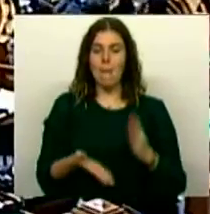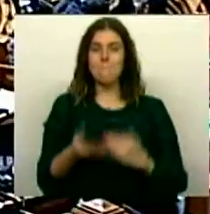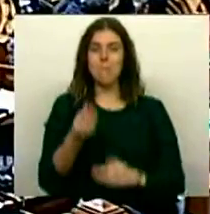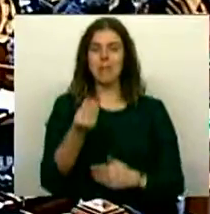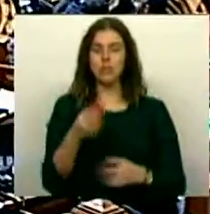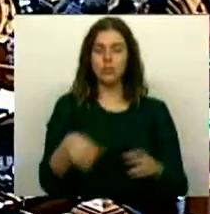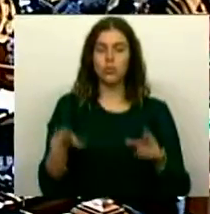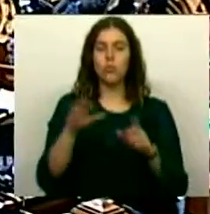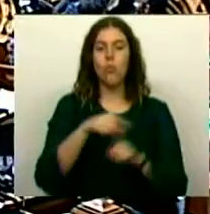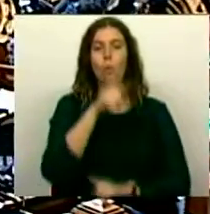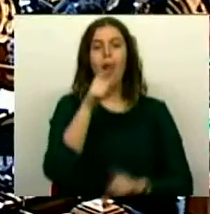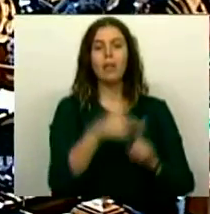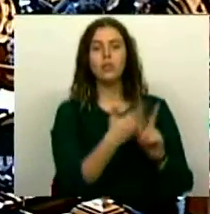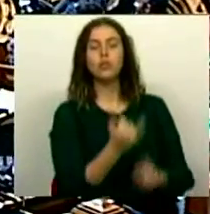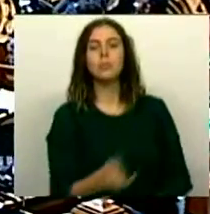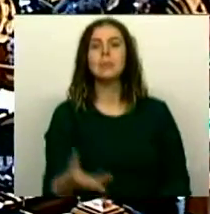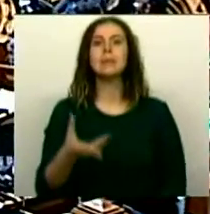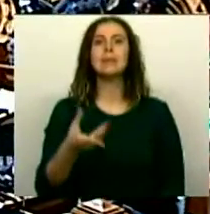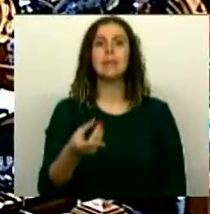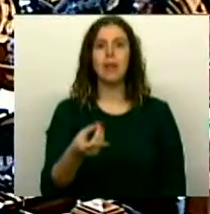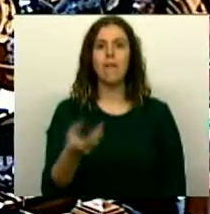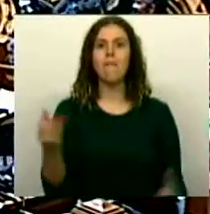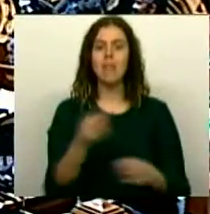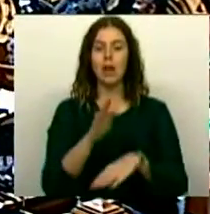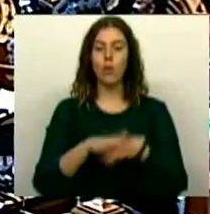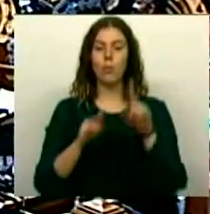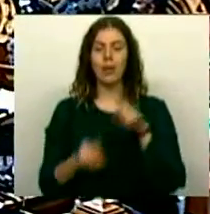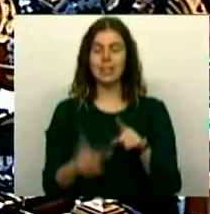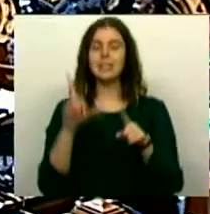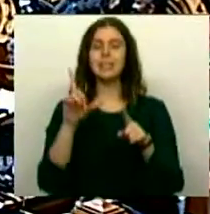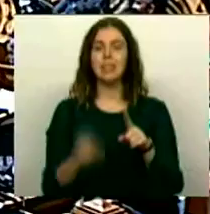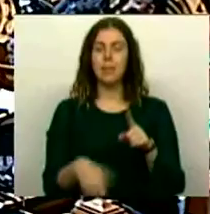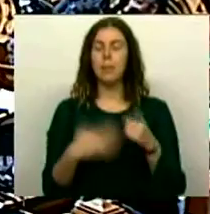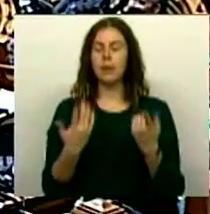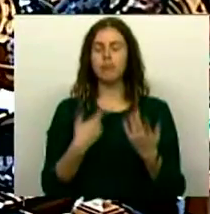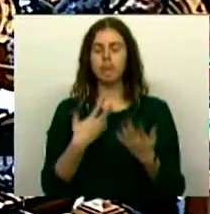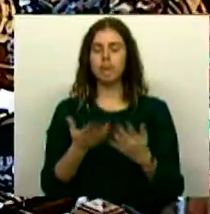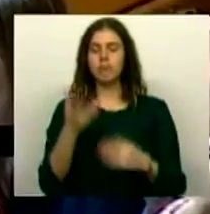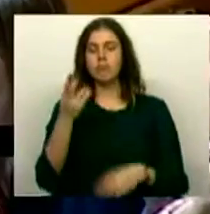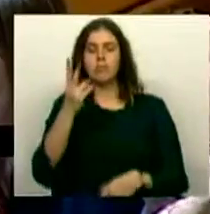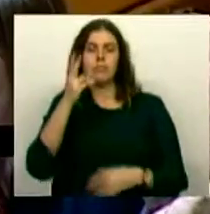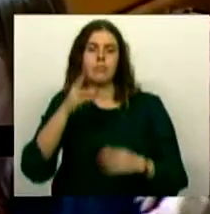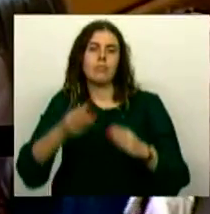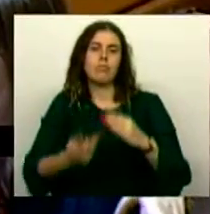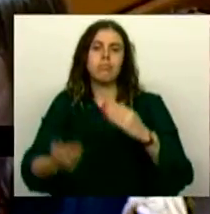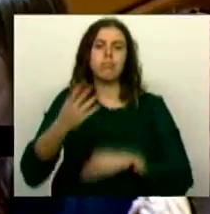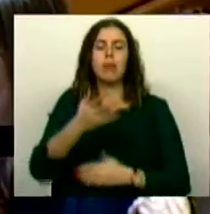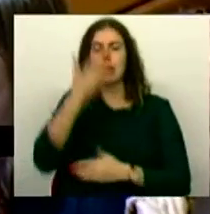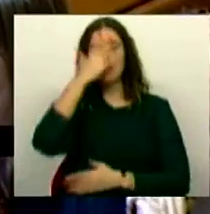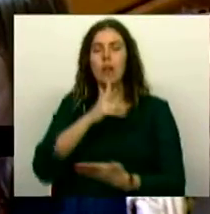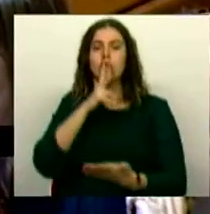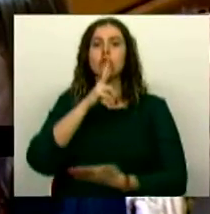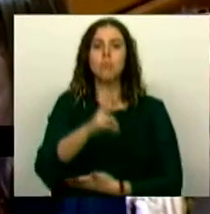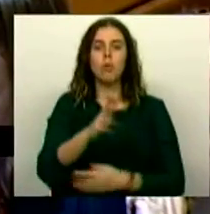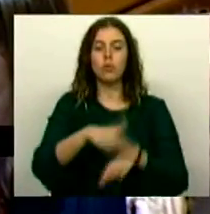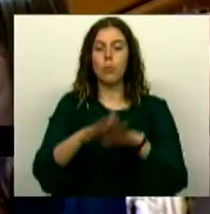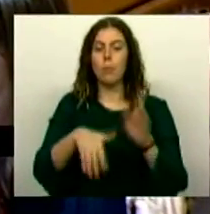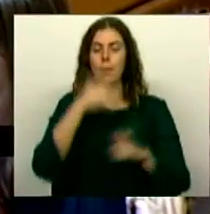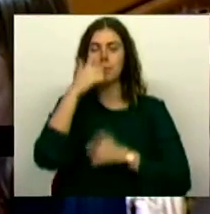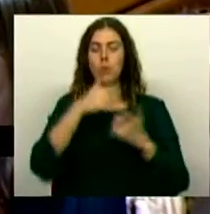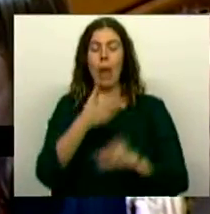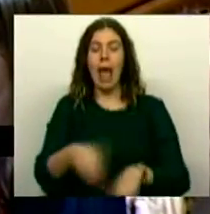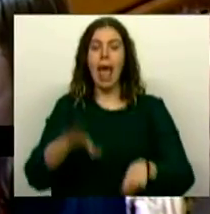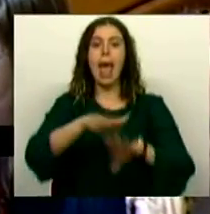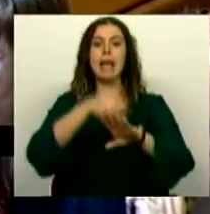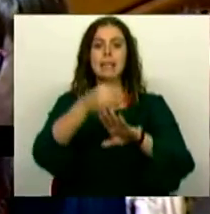em 2019. Foi por isso também intensificada a capacidade de resposta, com mais clínicos, nós sabemos,